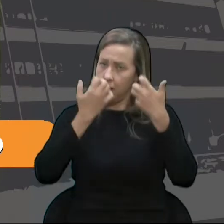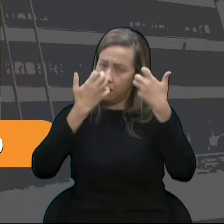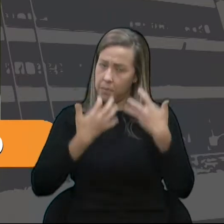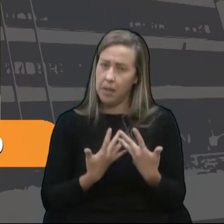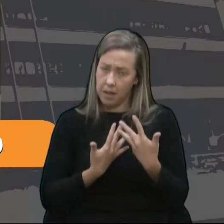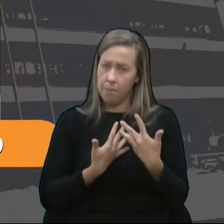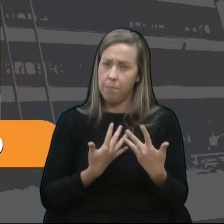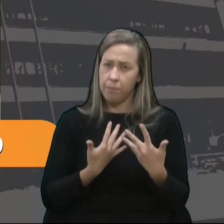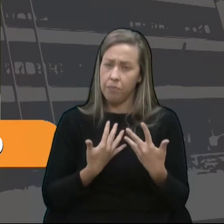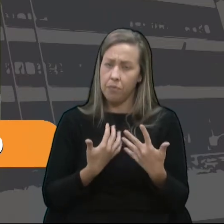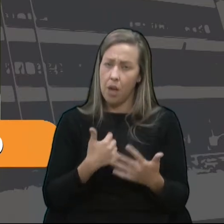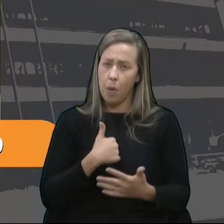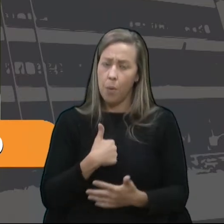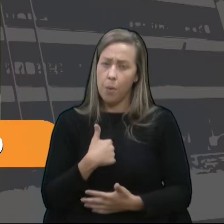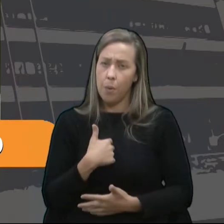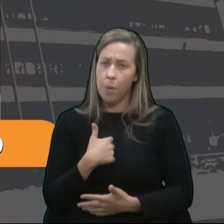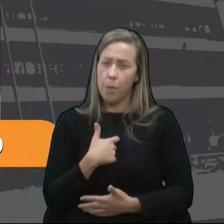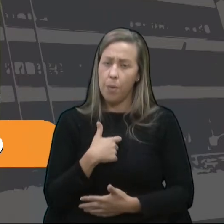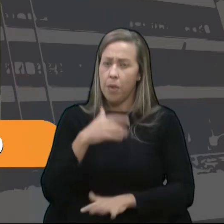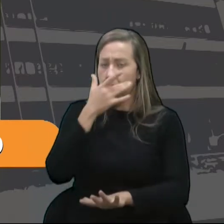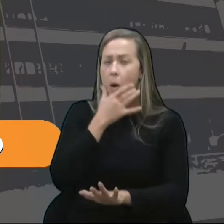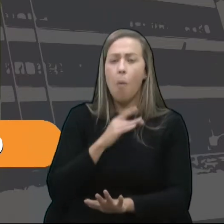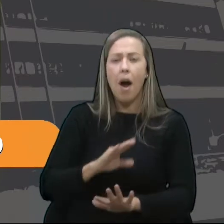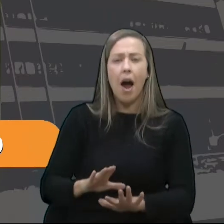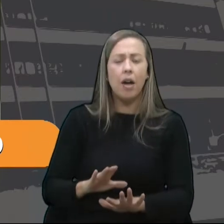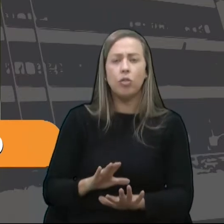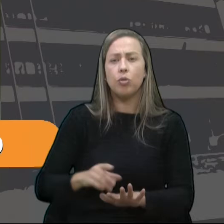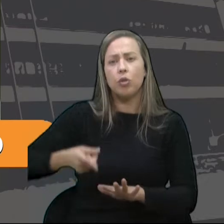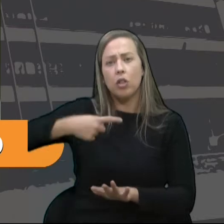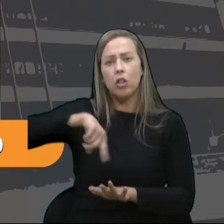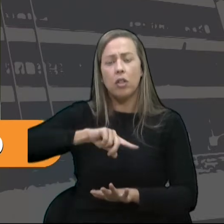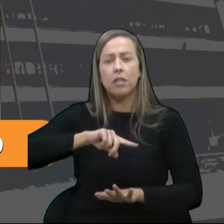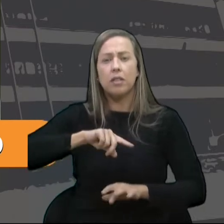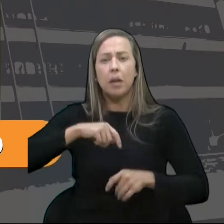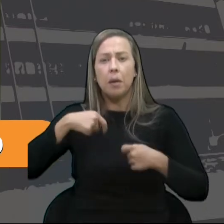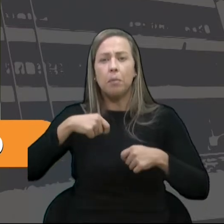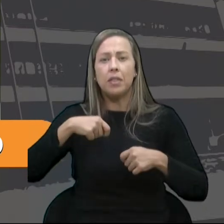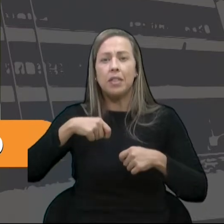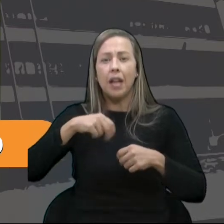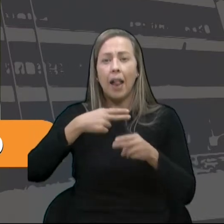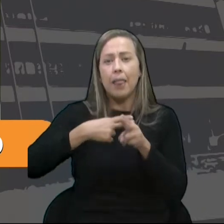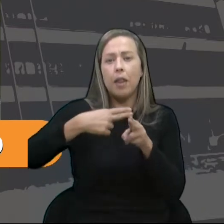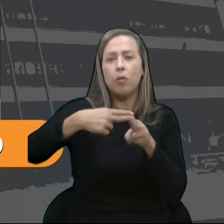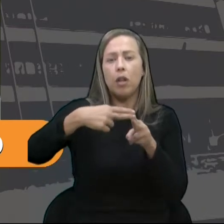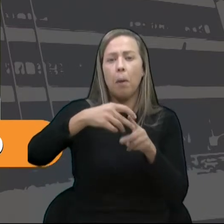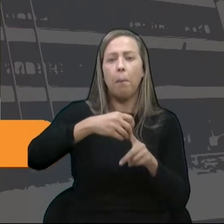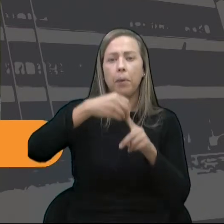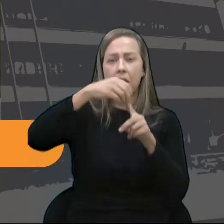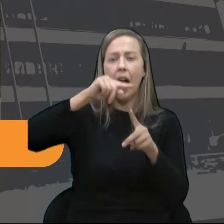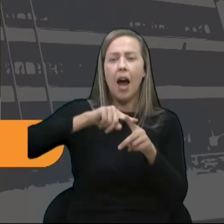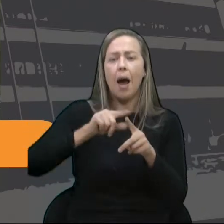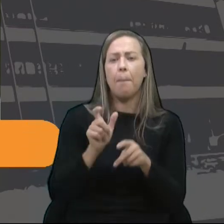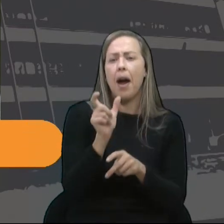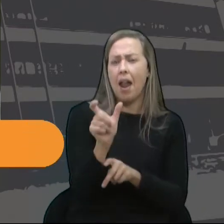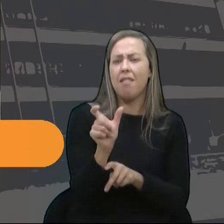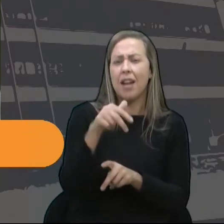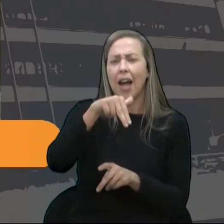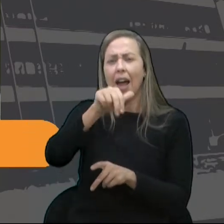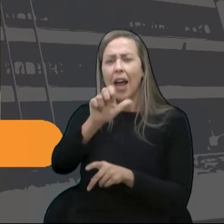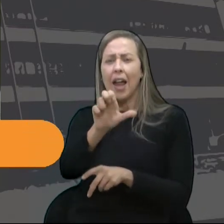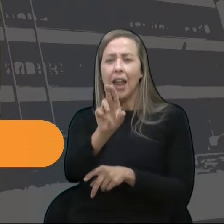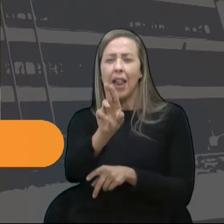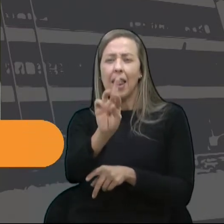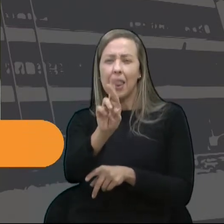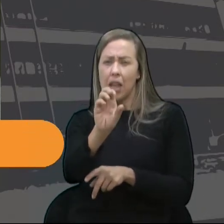que eu não achava que a gente deveria buscar neutralidade, porque isso realmente é difícil, porque todos